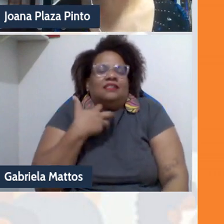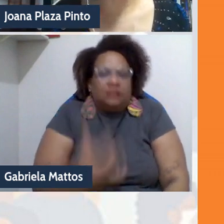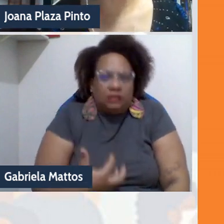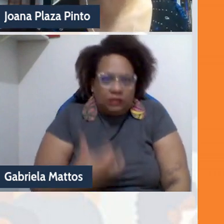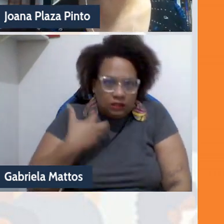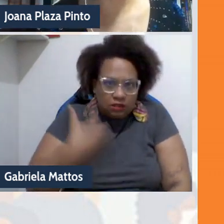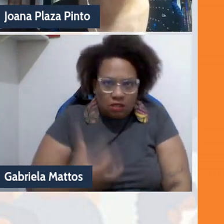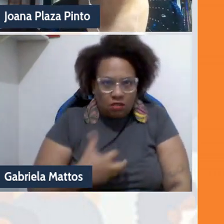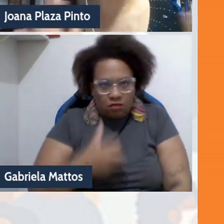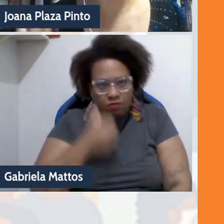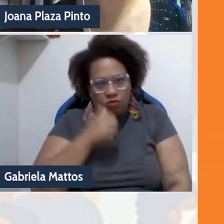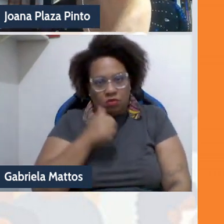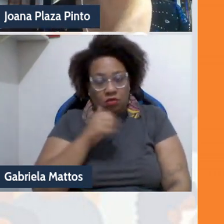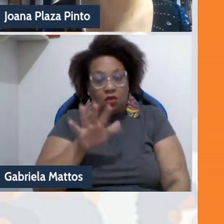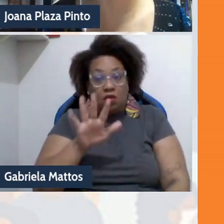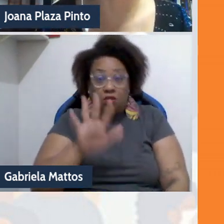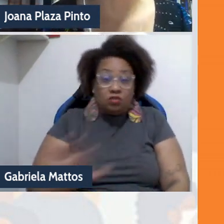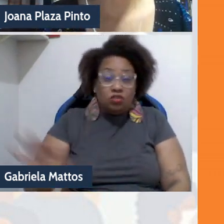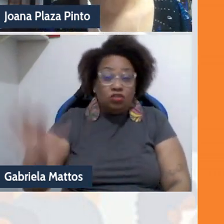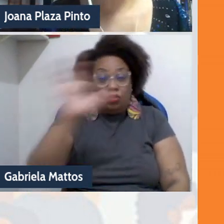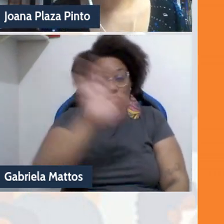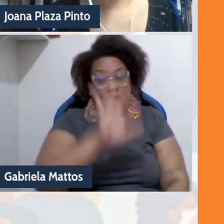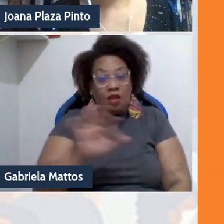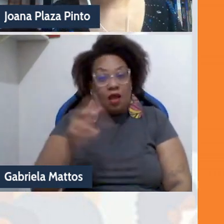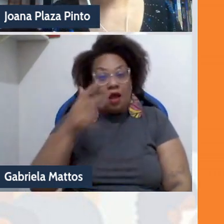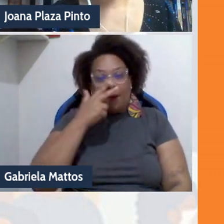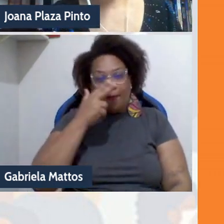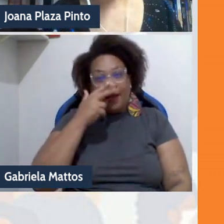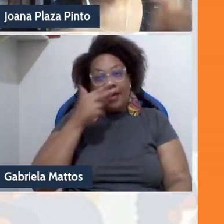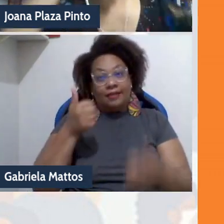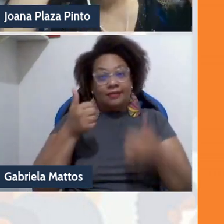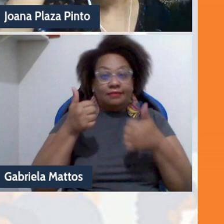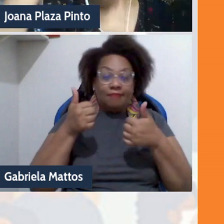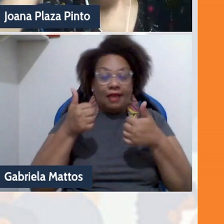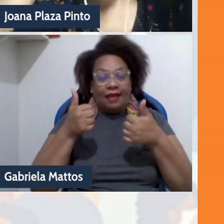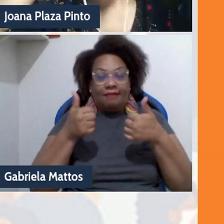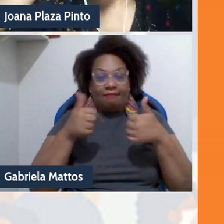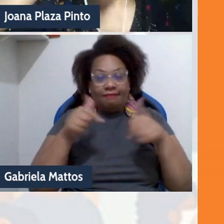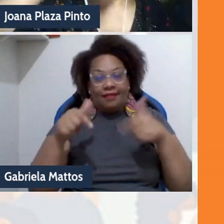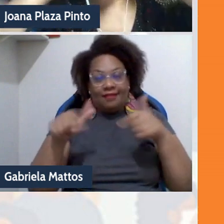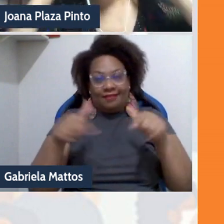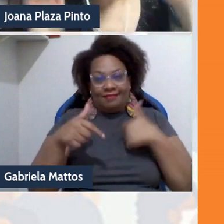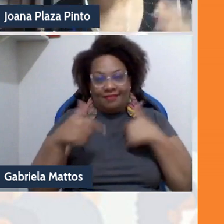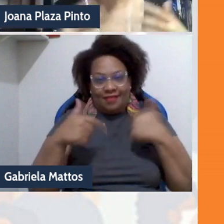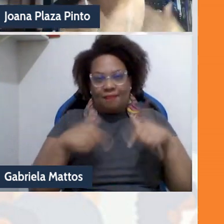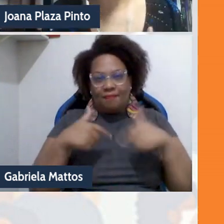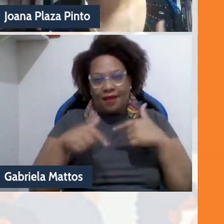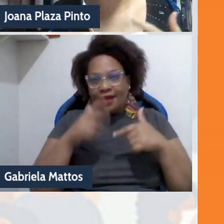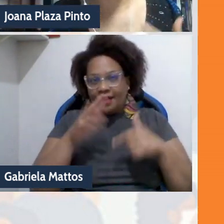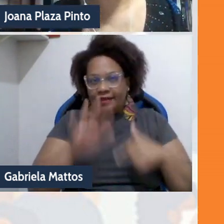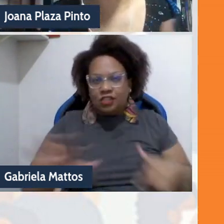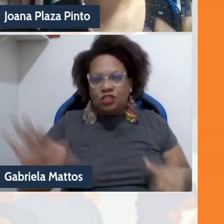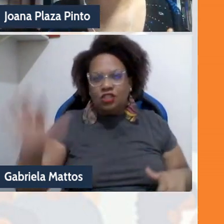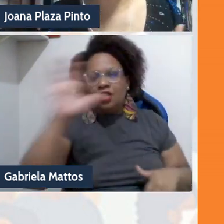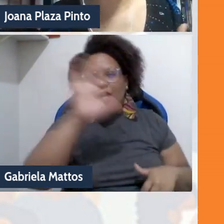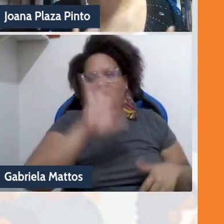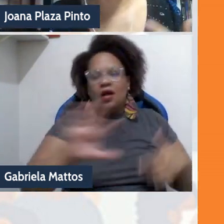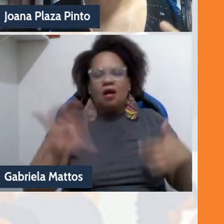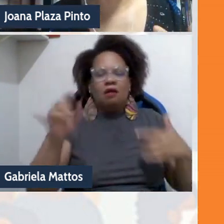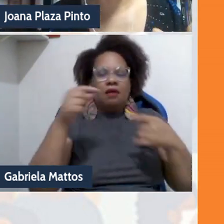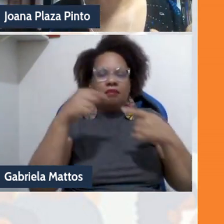o pano de fundo, assim, muito otimista, de onde eu trabalho. São todos